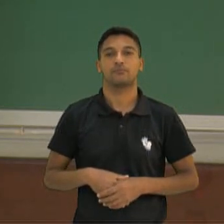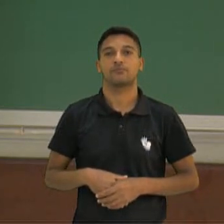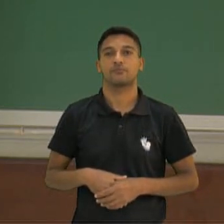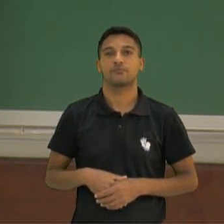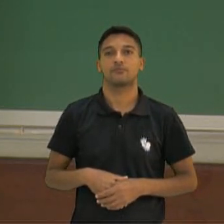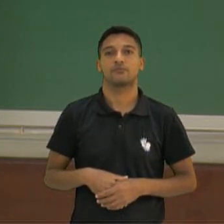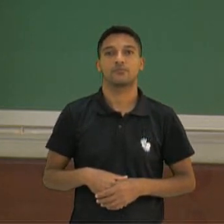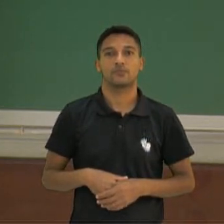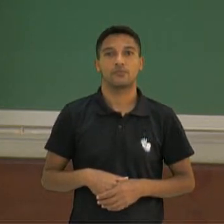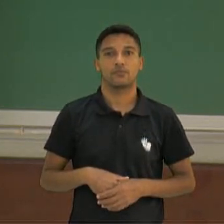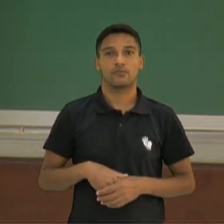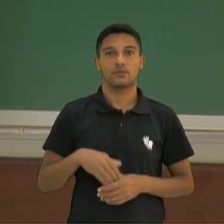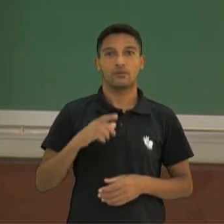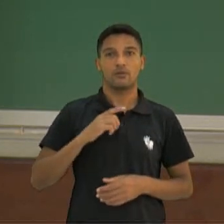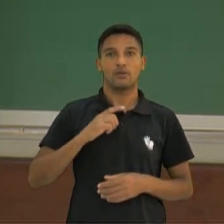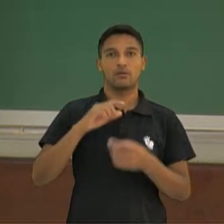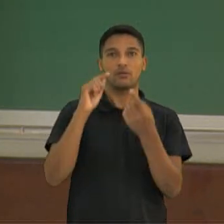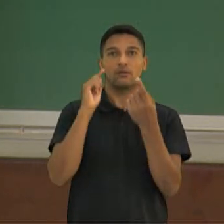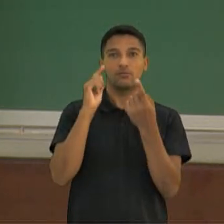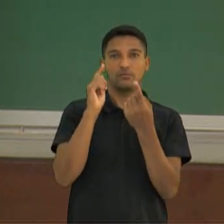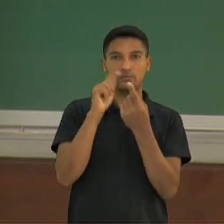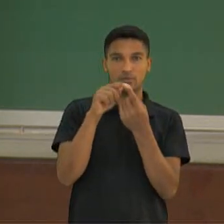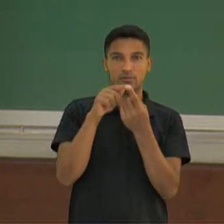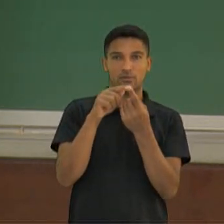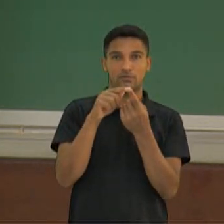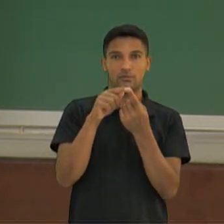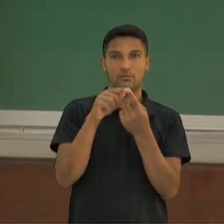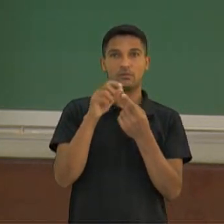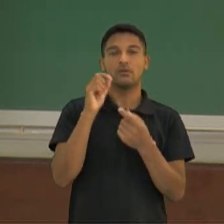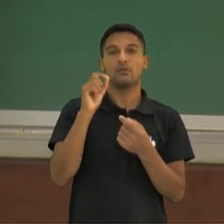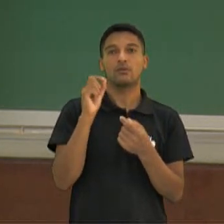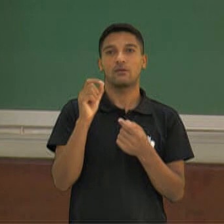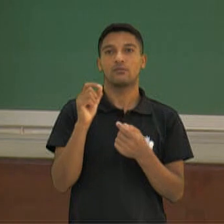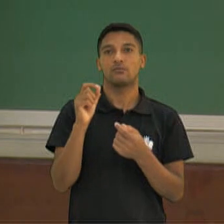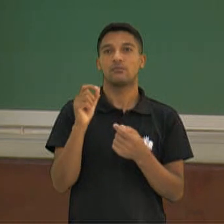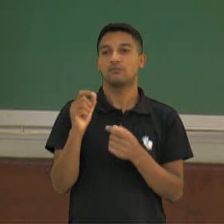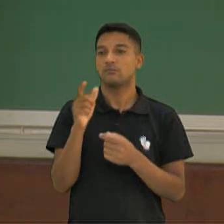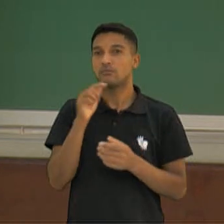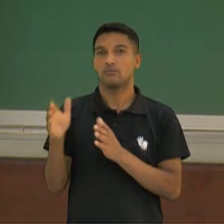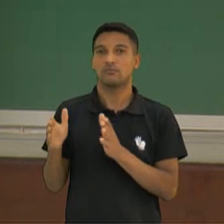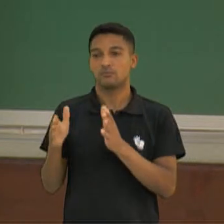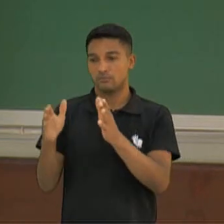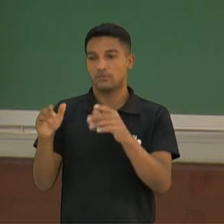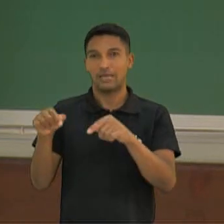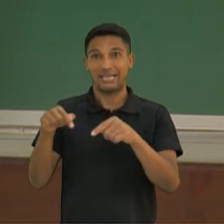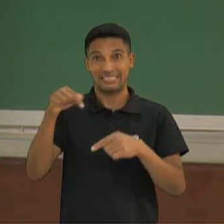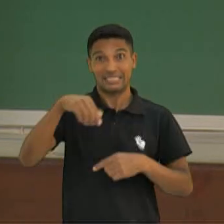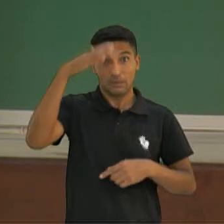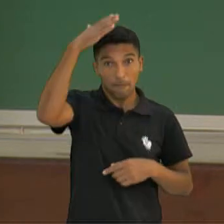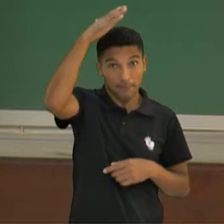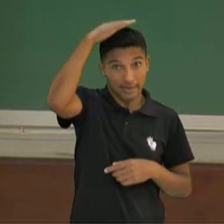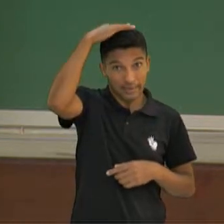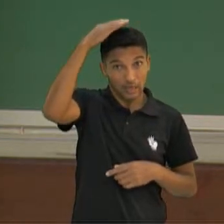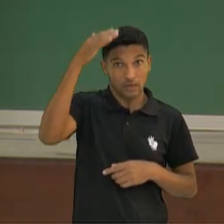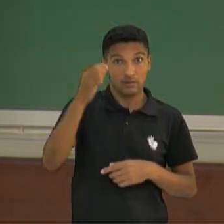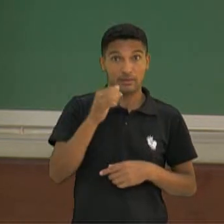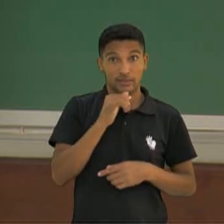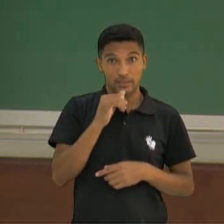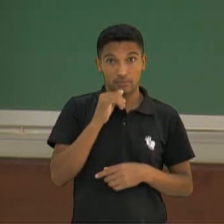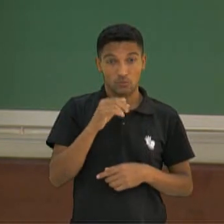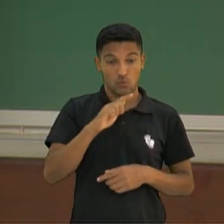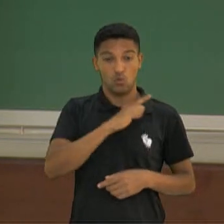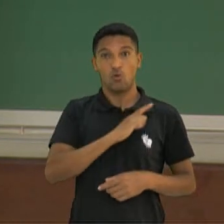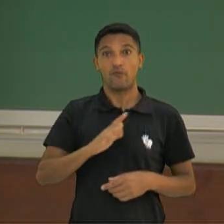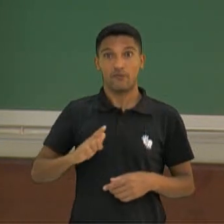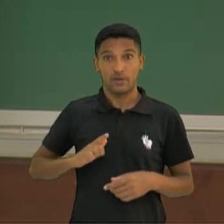vida ou morte aí, na verdade, que é a nossa meta 20 do recurso hídrico, da Companhia de Saneamento do Paraná e o governo do estado do Paraná, insistindo,